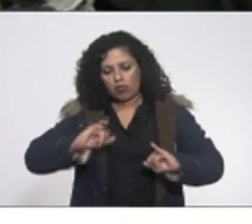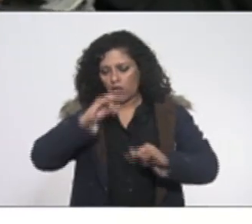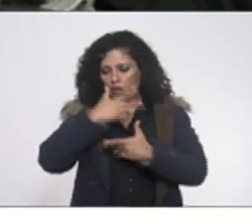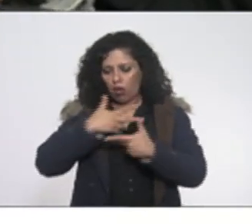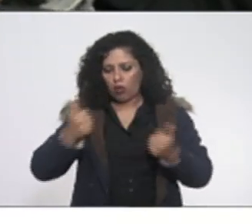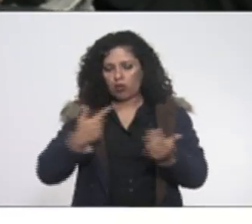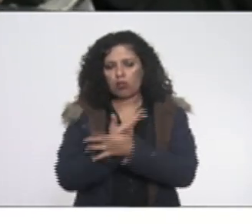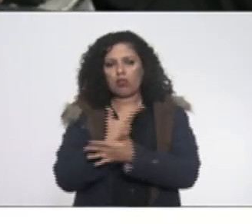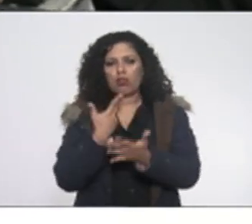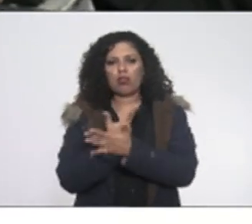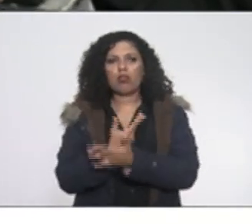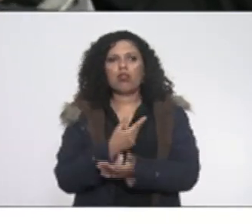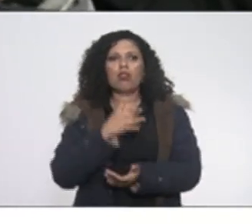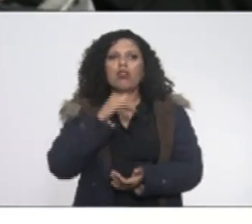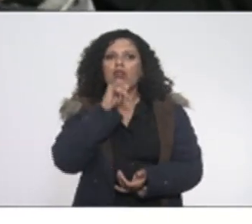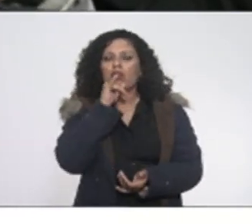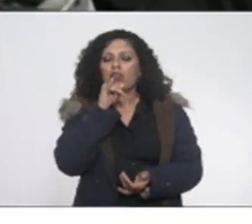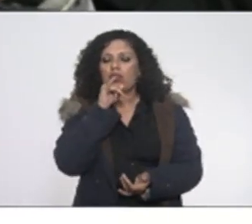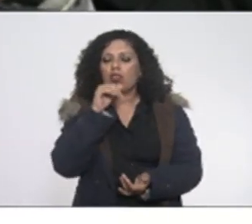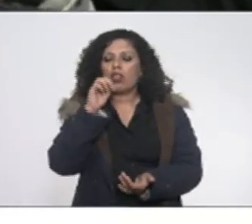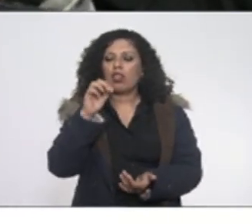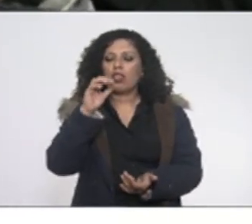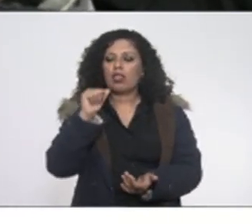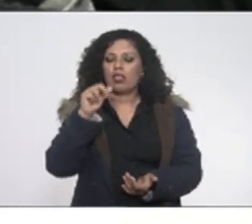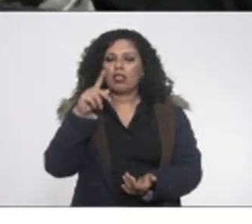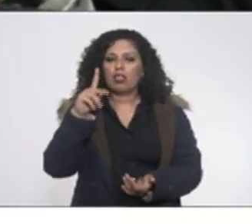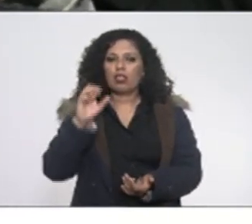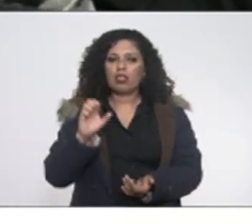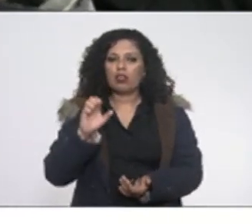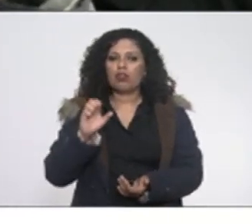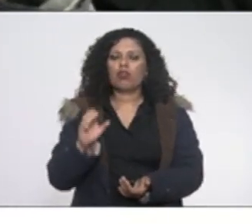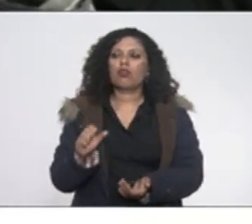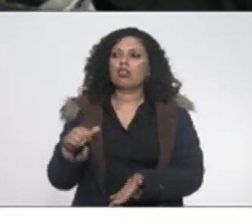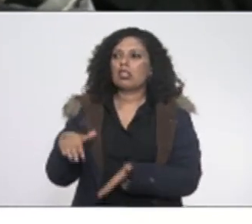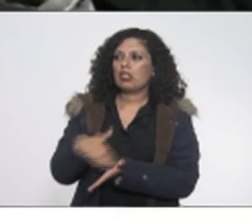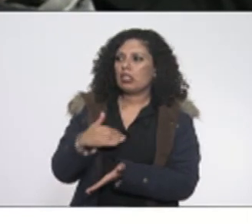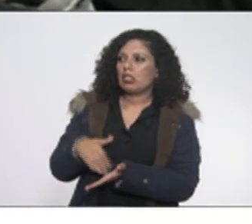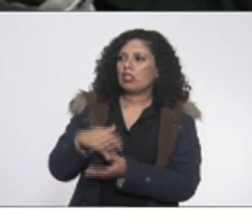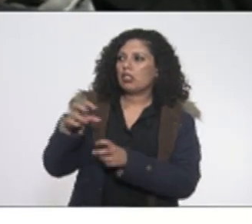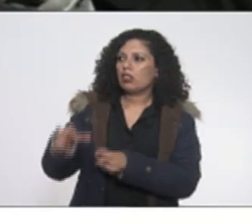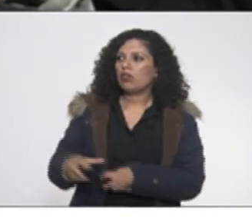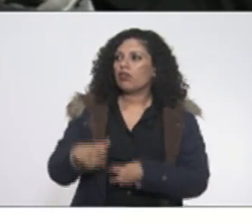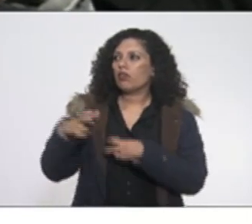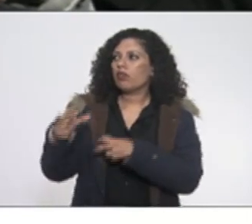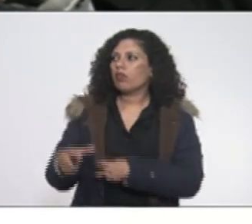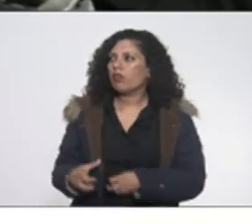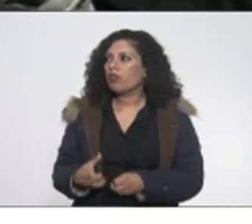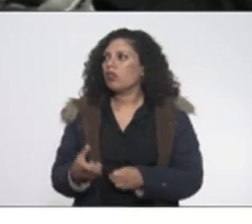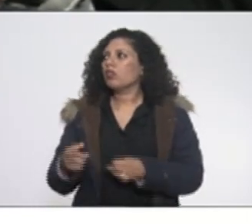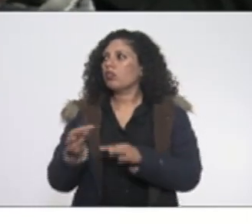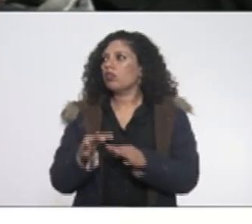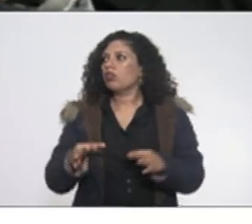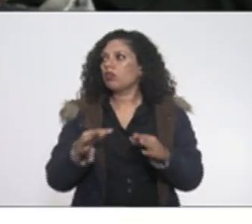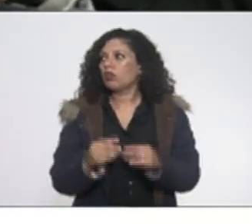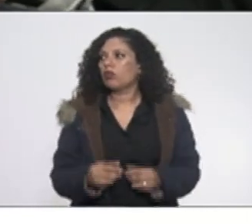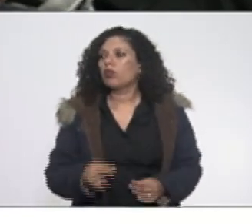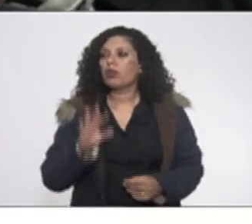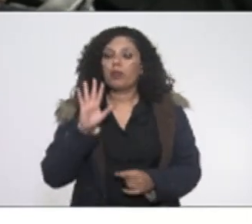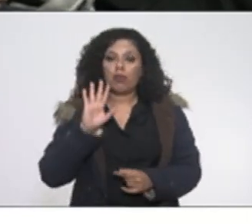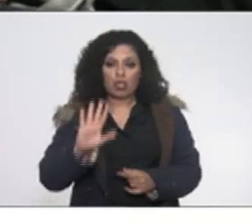atual dela, mas era a CEFEL do Ministério da Fazenda. Mudou de nome, eu não sei, não me lembro o nome agora, não me recordo o nome atual dela.